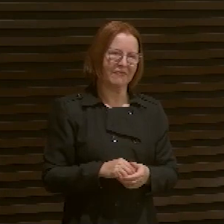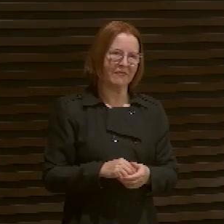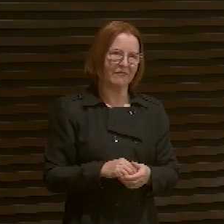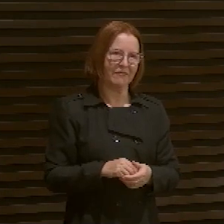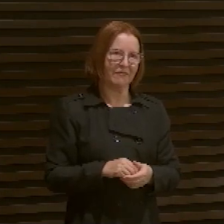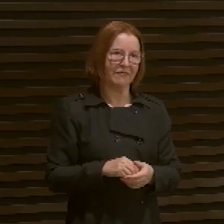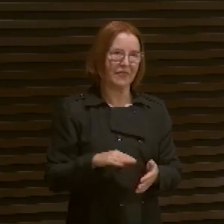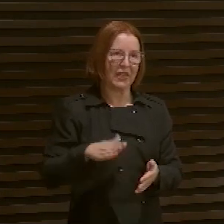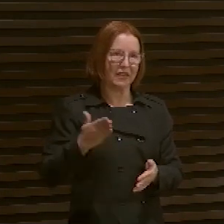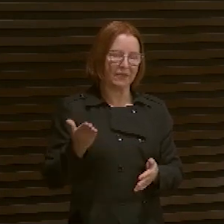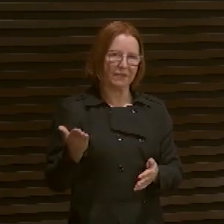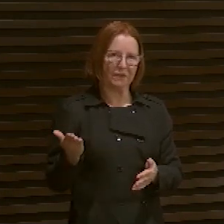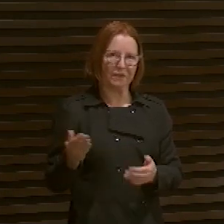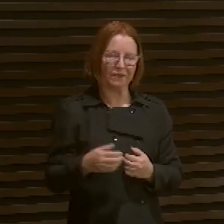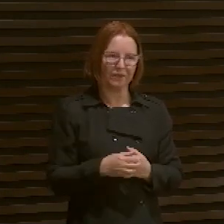Então,